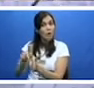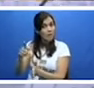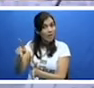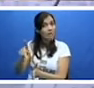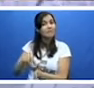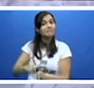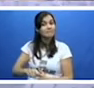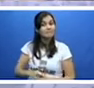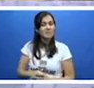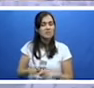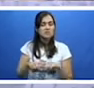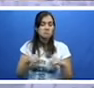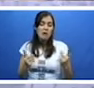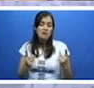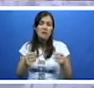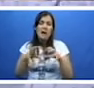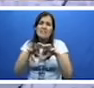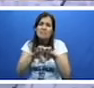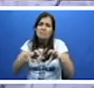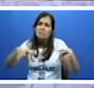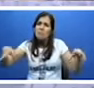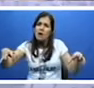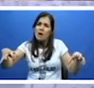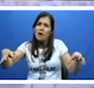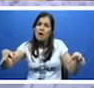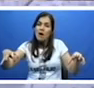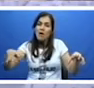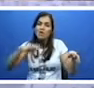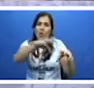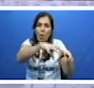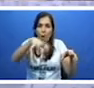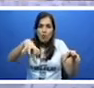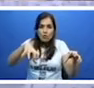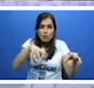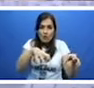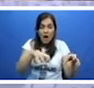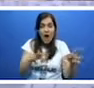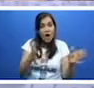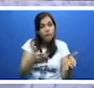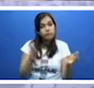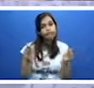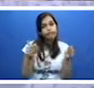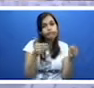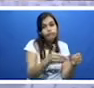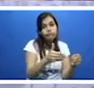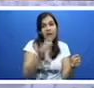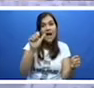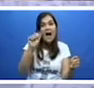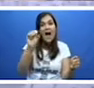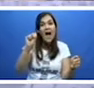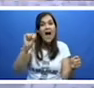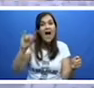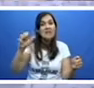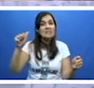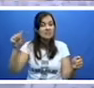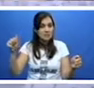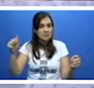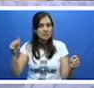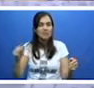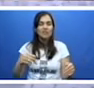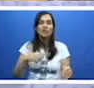entanto a Depois da separação dos continentes atualmente nós encontramos somente na Ásia principalmente na China no Japão